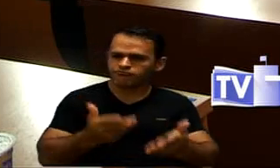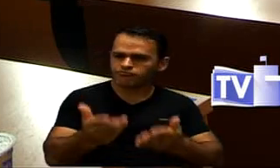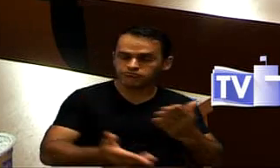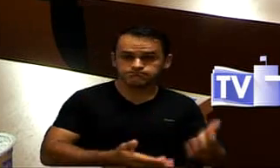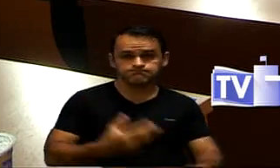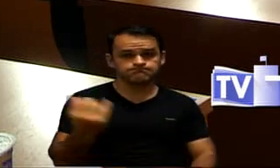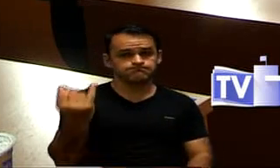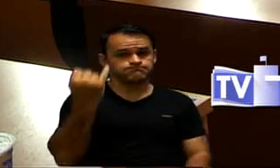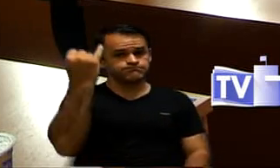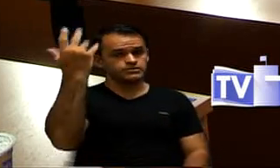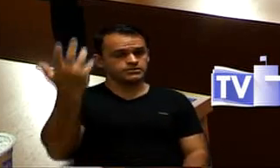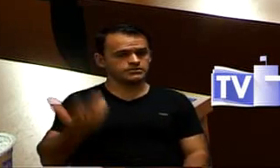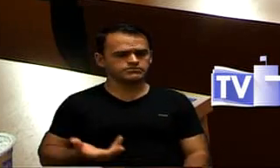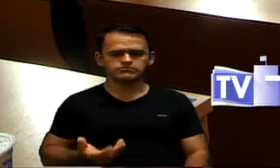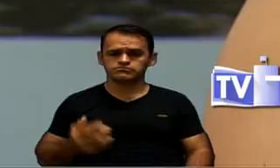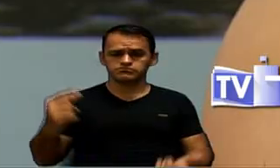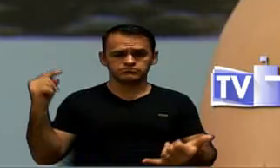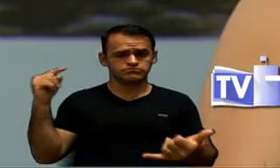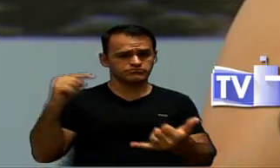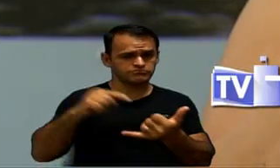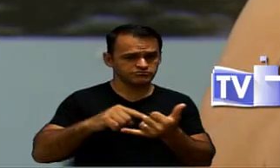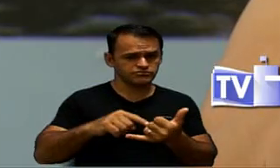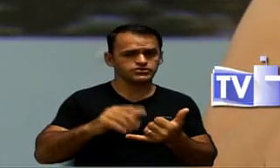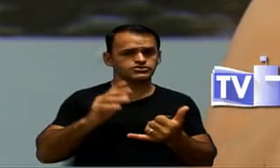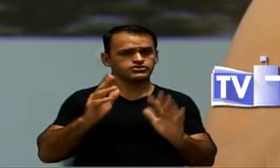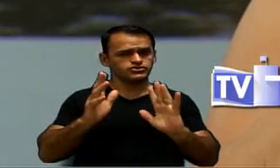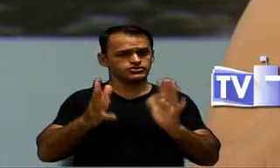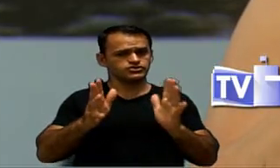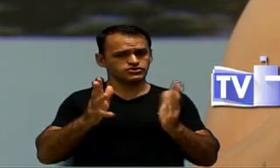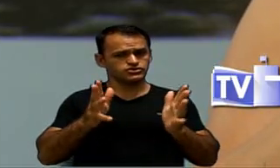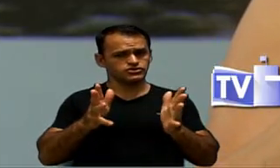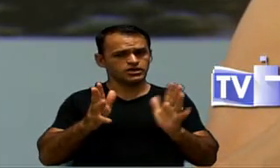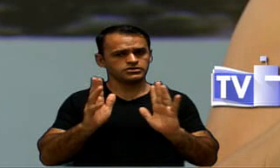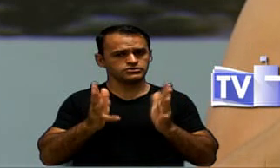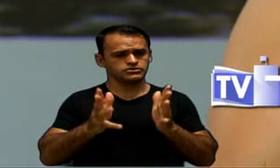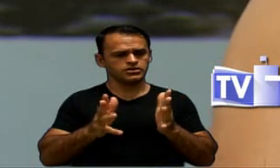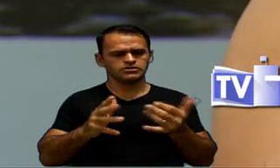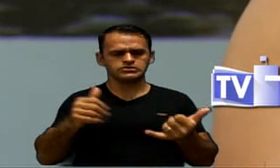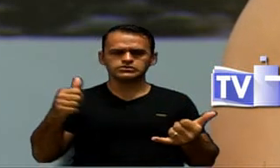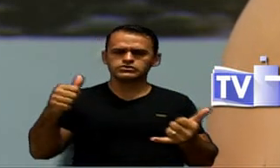a importância disso. E o Botando o Pânico já registrou, né,